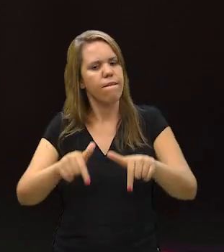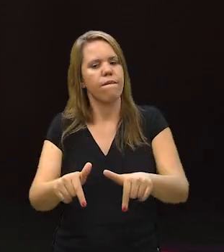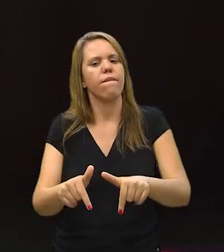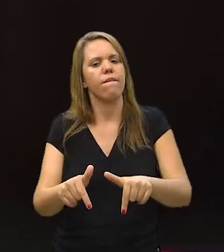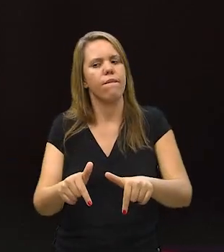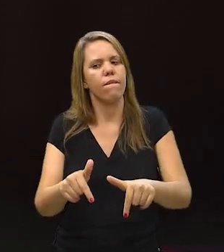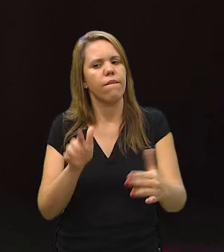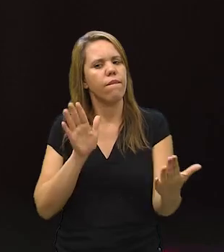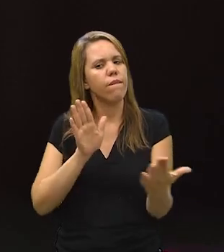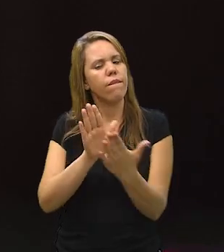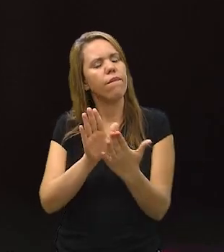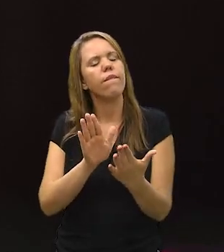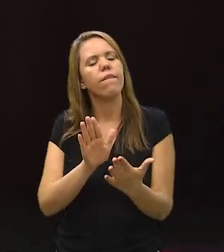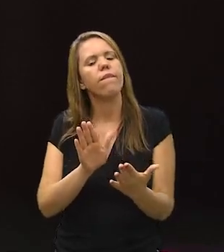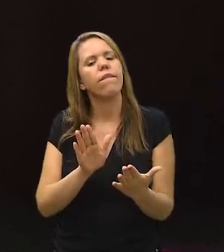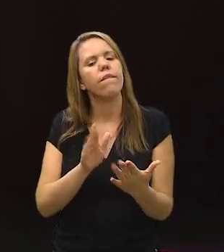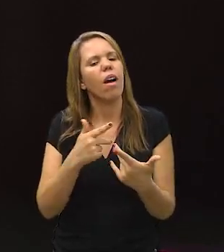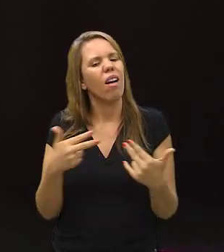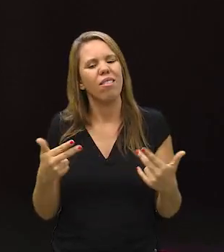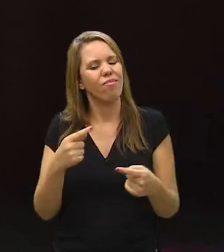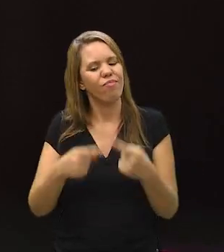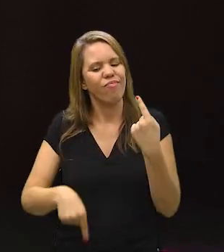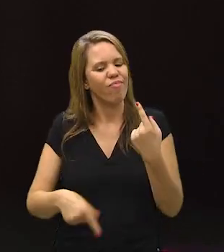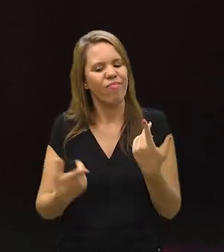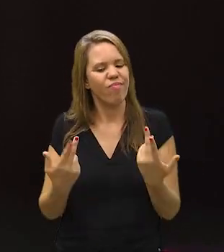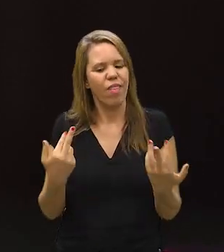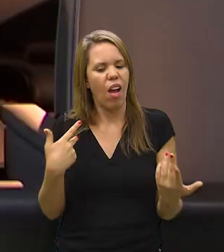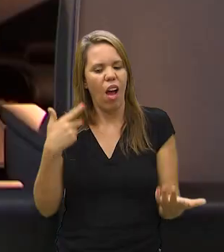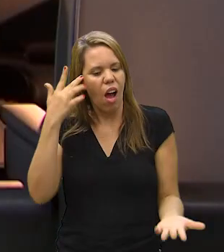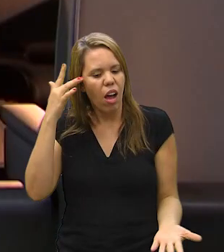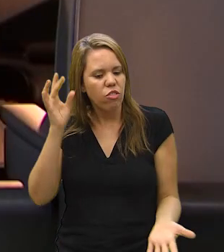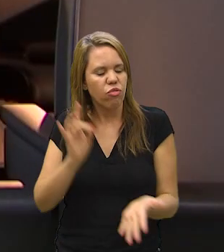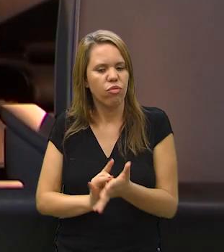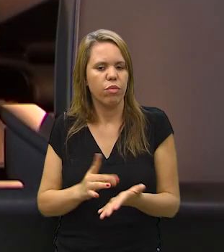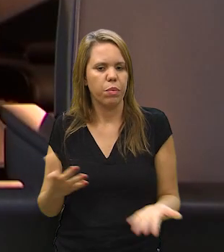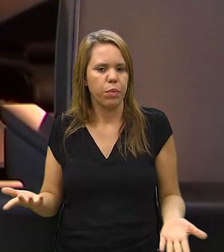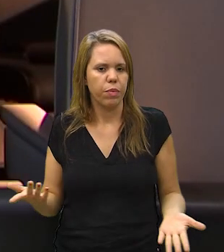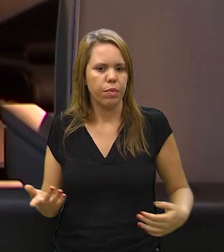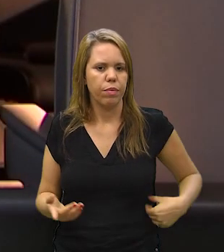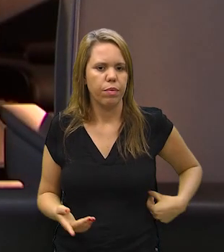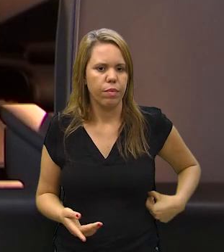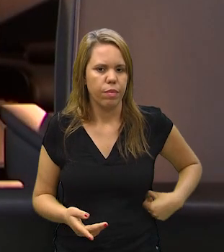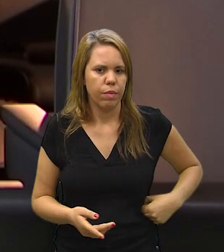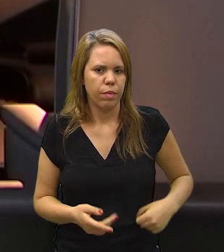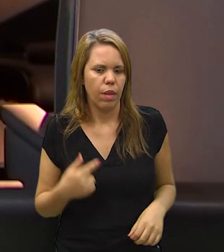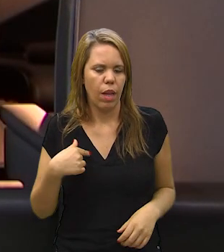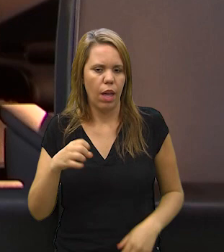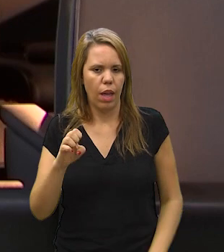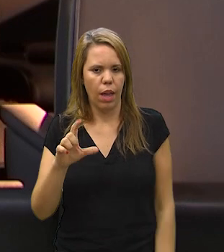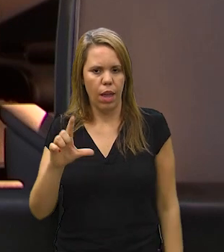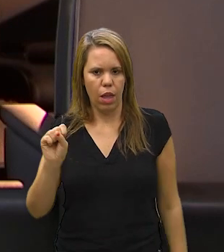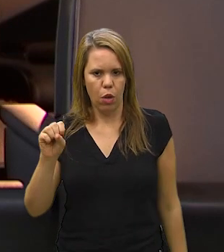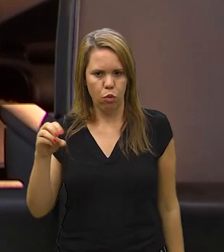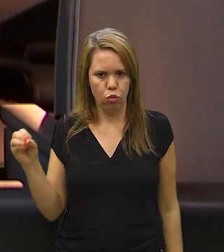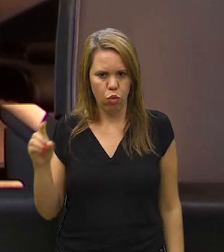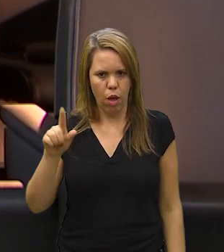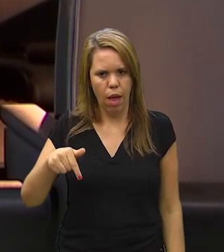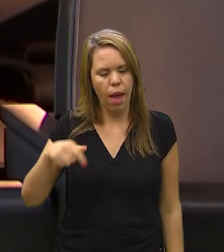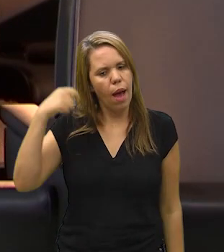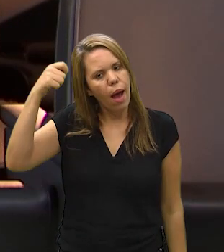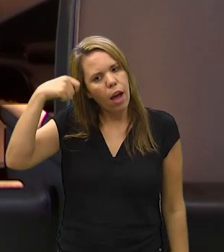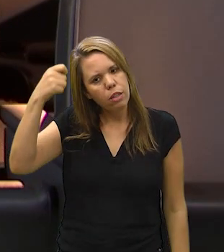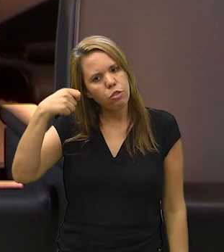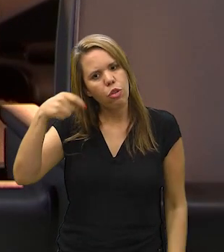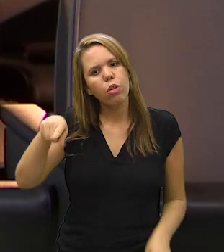isso cara a cara e vê que as coisas não são bem assim, sabe? Aí nós temos o Elcio, que é ator, e tá